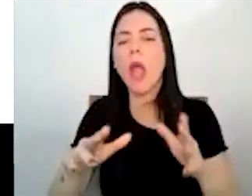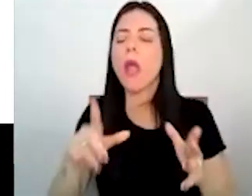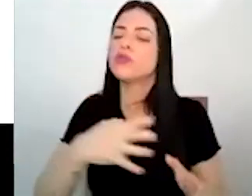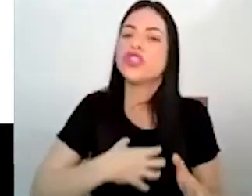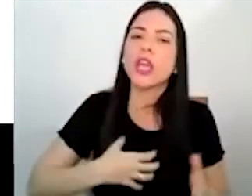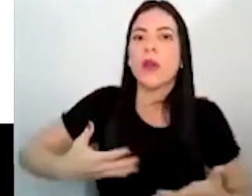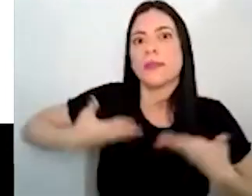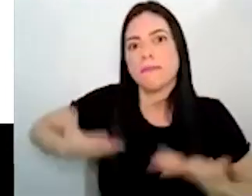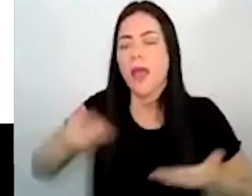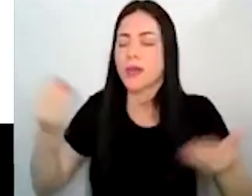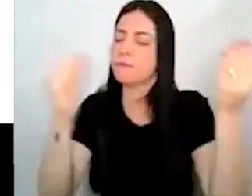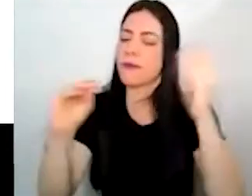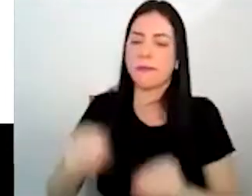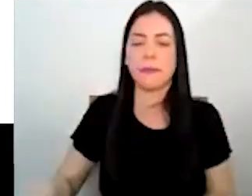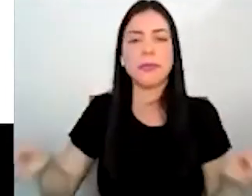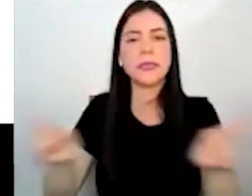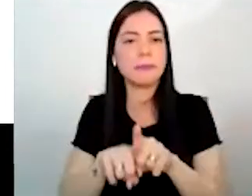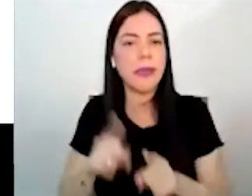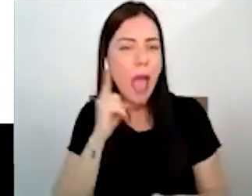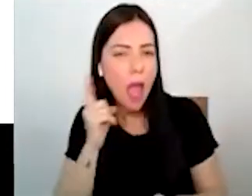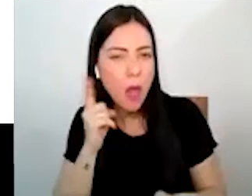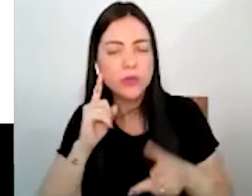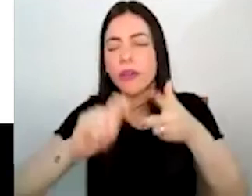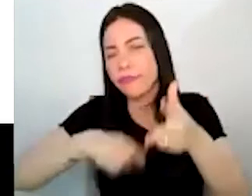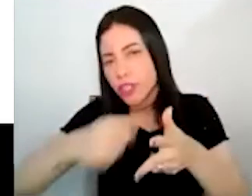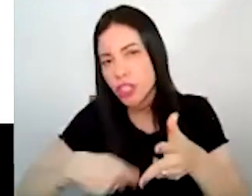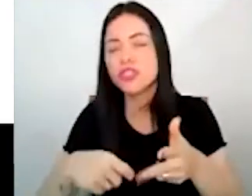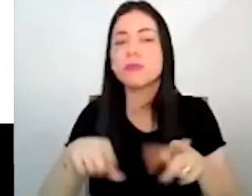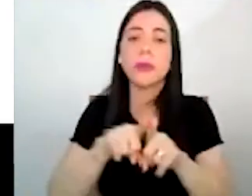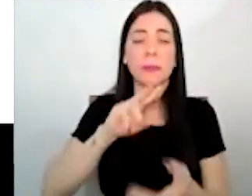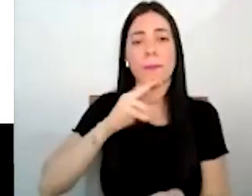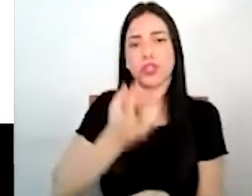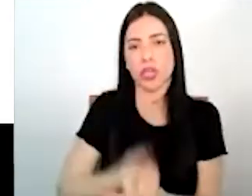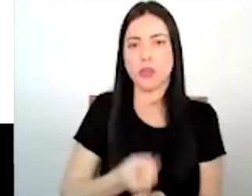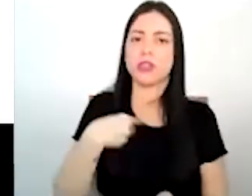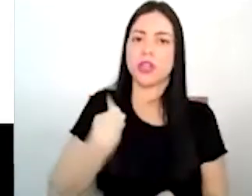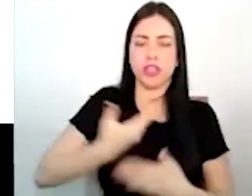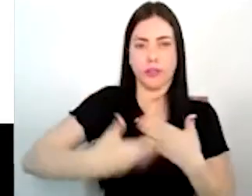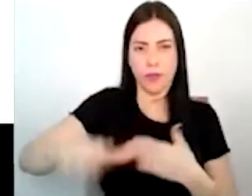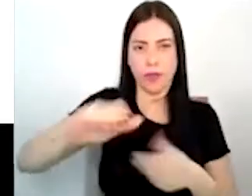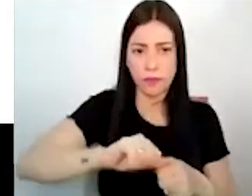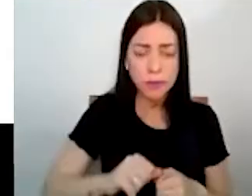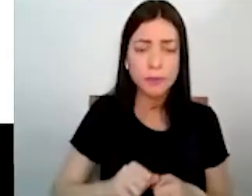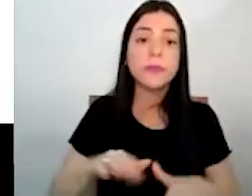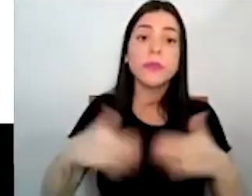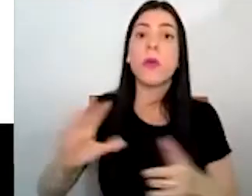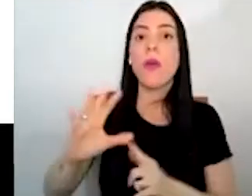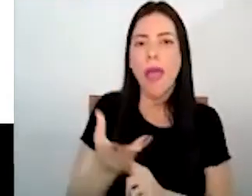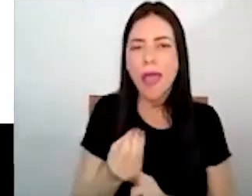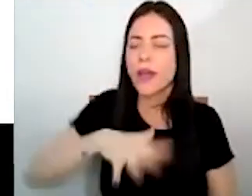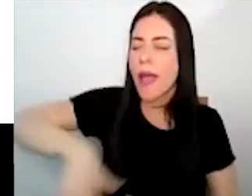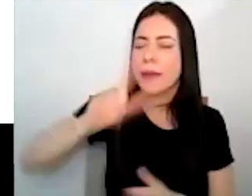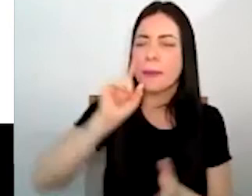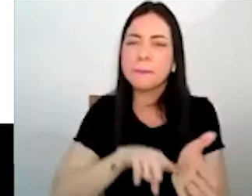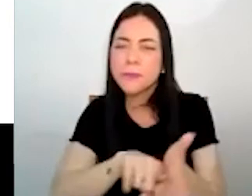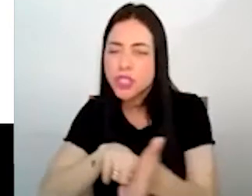cobertura, né, e fazer todo o desenvolvimento áudio e visual, né, tanto dos vídeos quanto dos podcasts que a gente vai fazer. E a estagiária de arte, né, fazendo